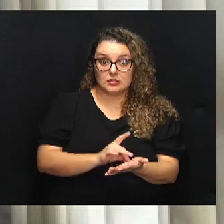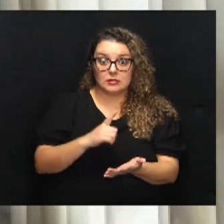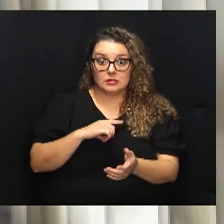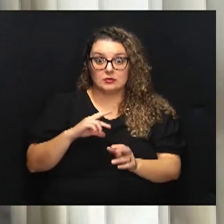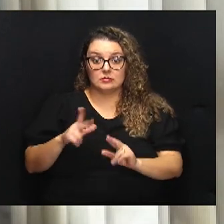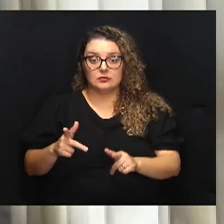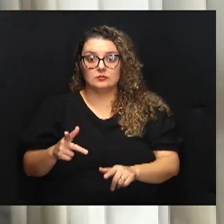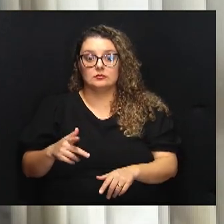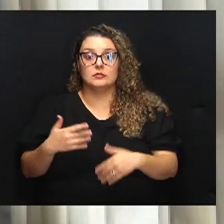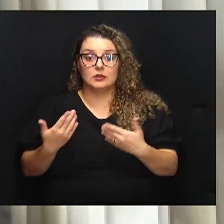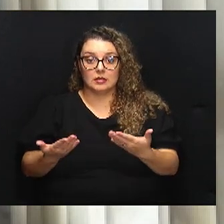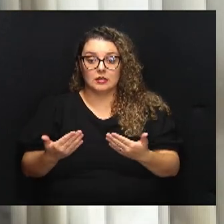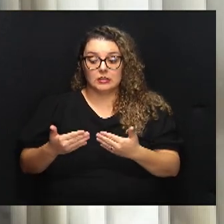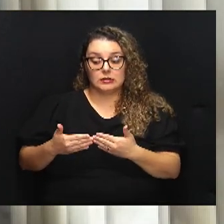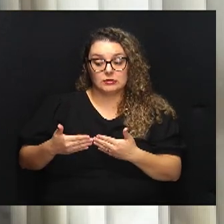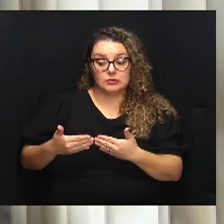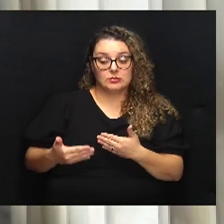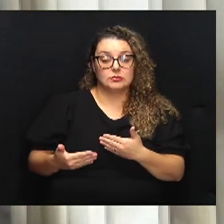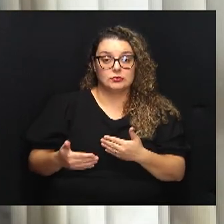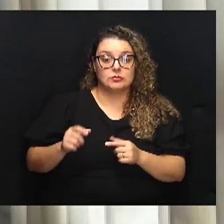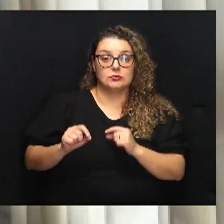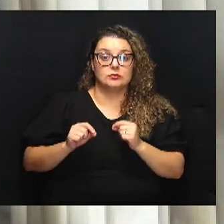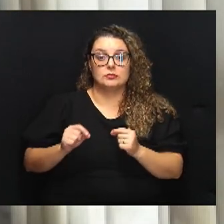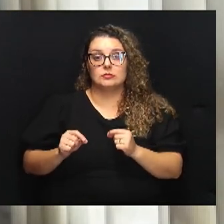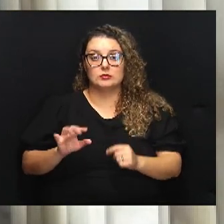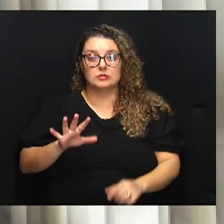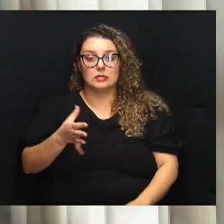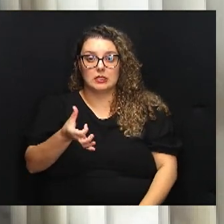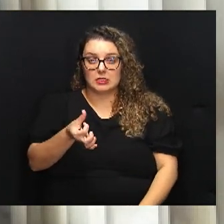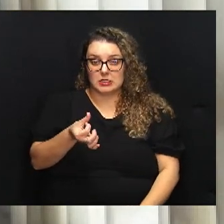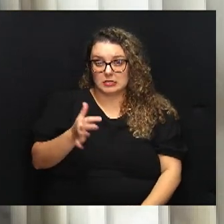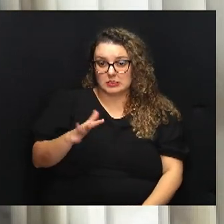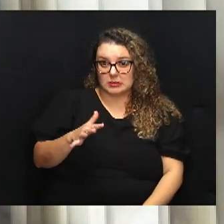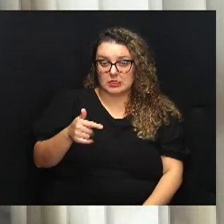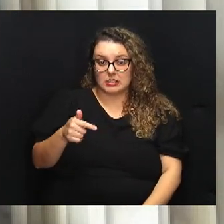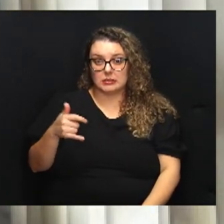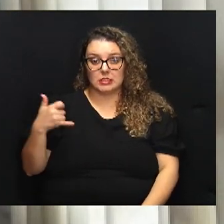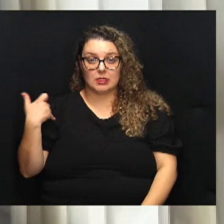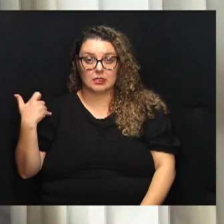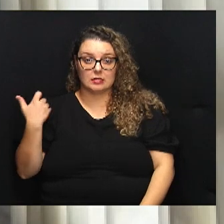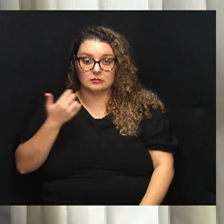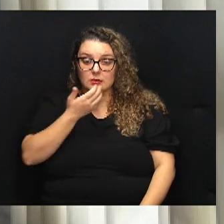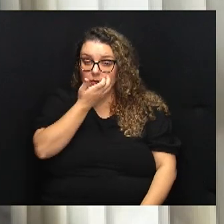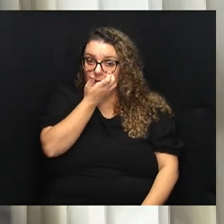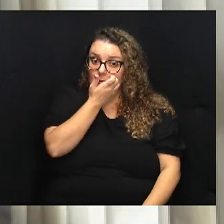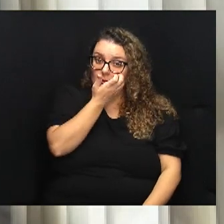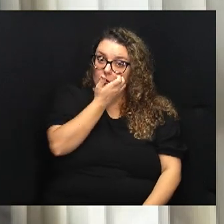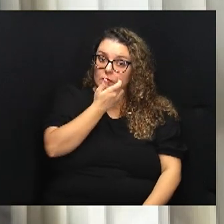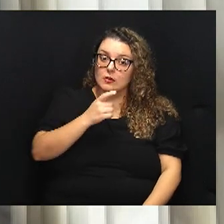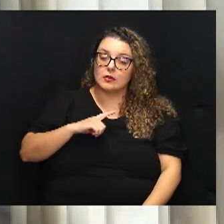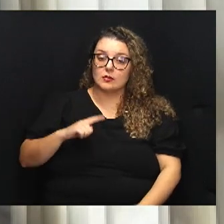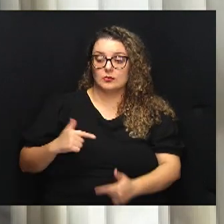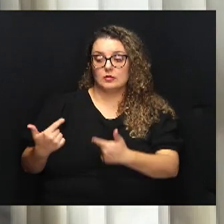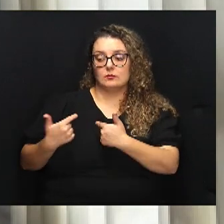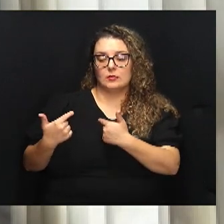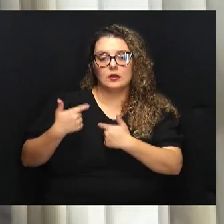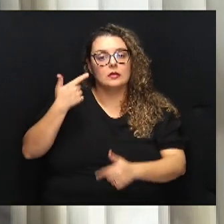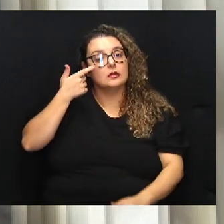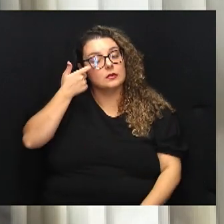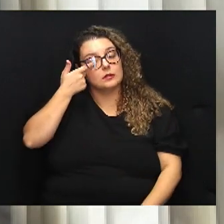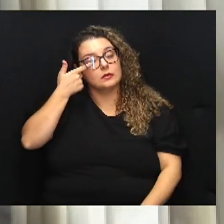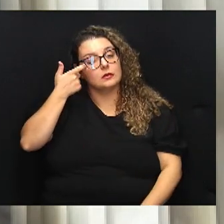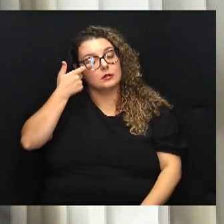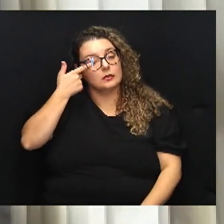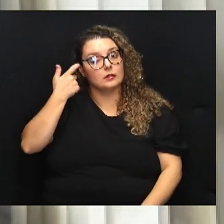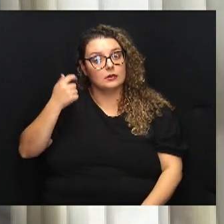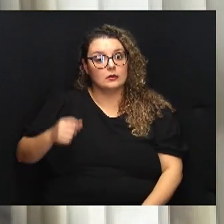a partir ali dos meus 6, 7 anos. Eu tinha um apelido que me chamavam